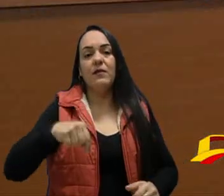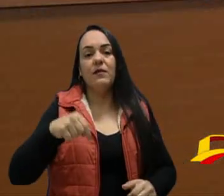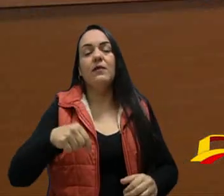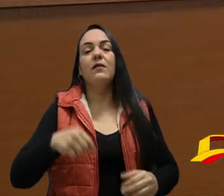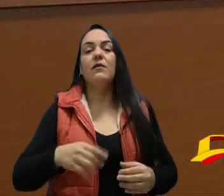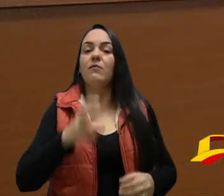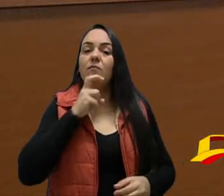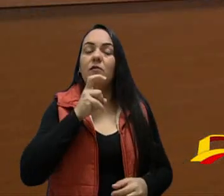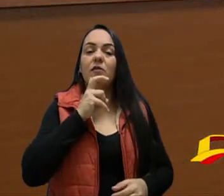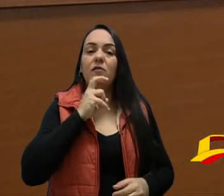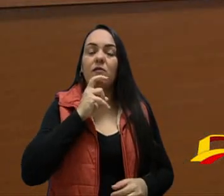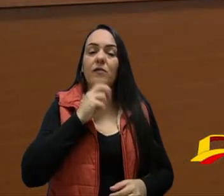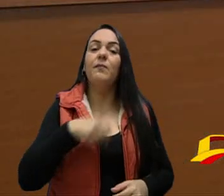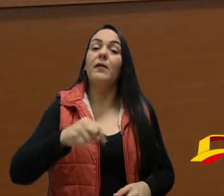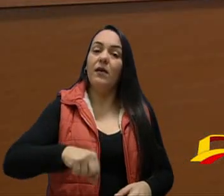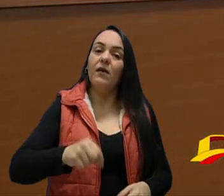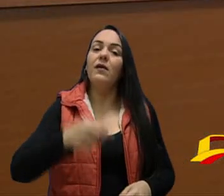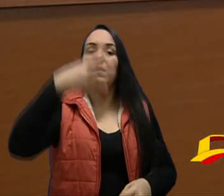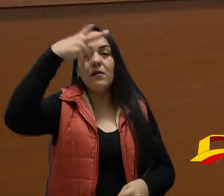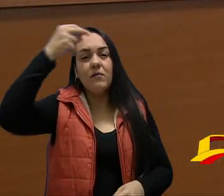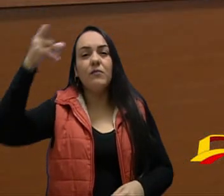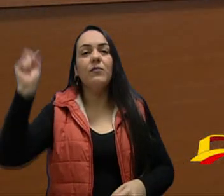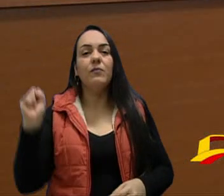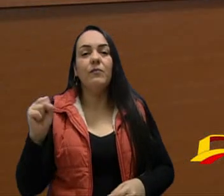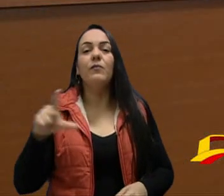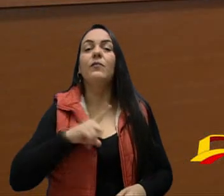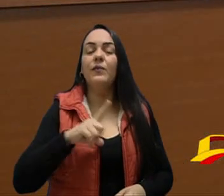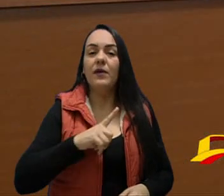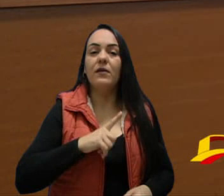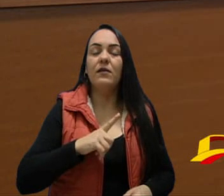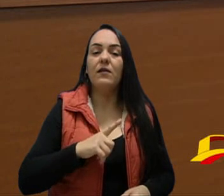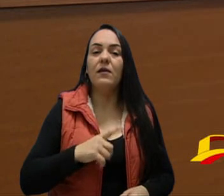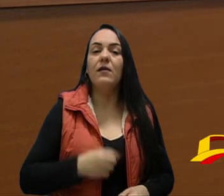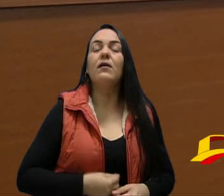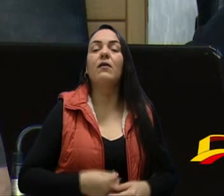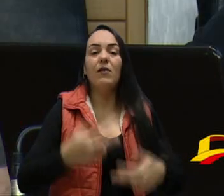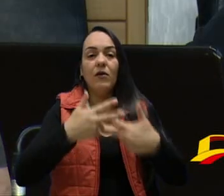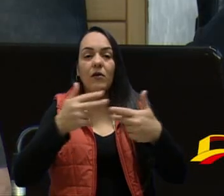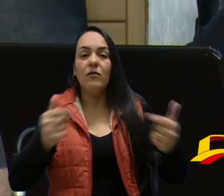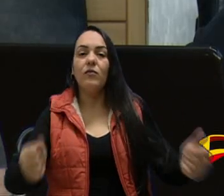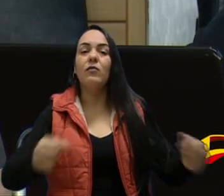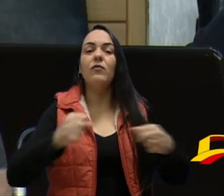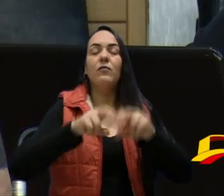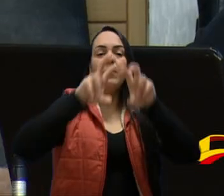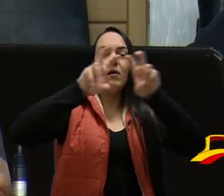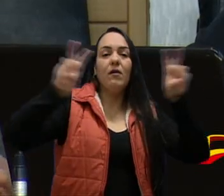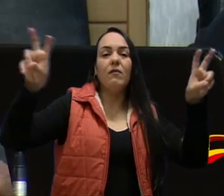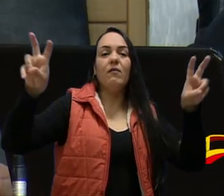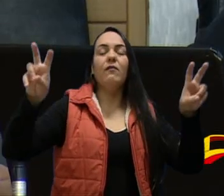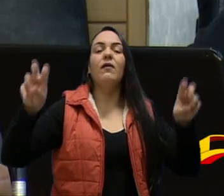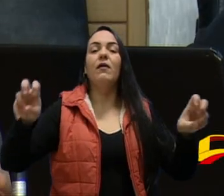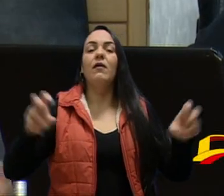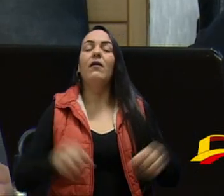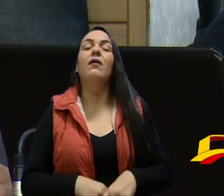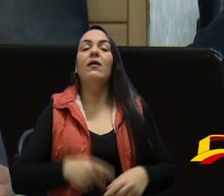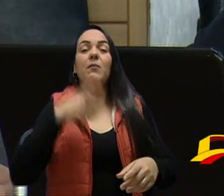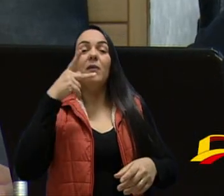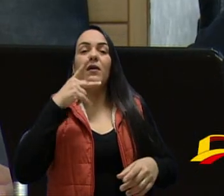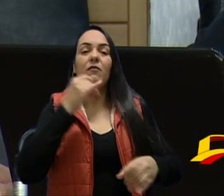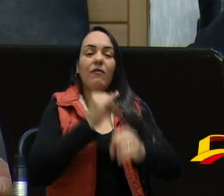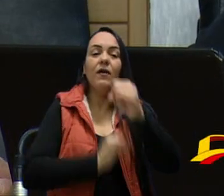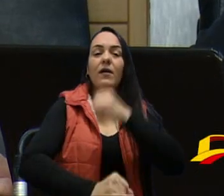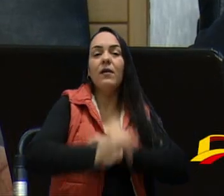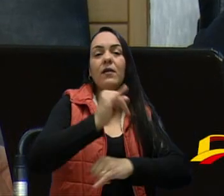existe alguma posição da prefeitura para que haja uma campanha né publicitária da saúde ou da própria